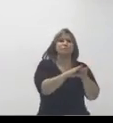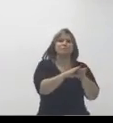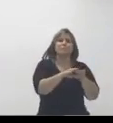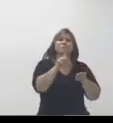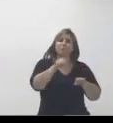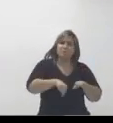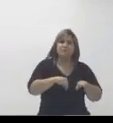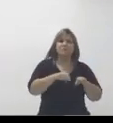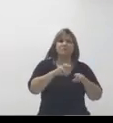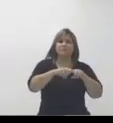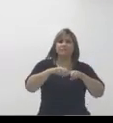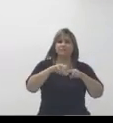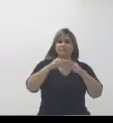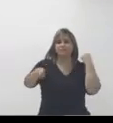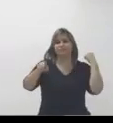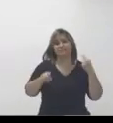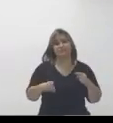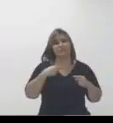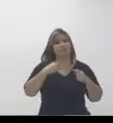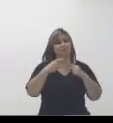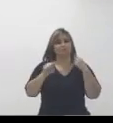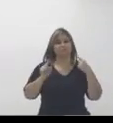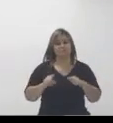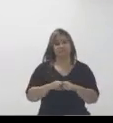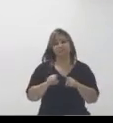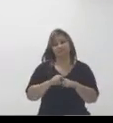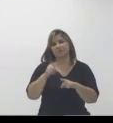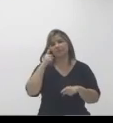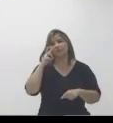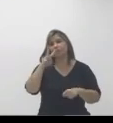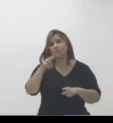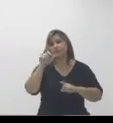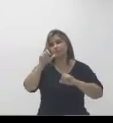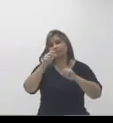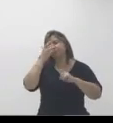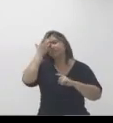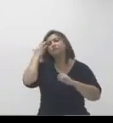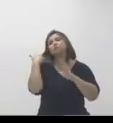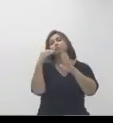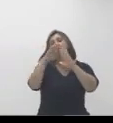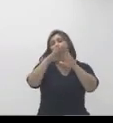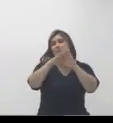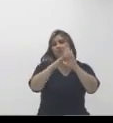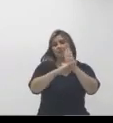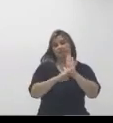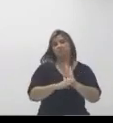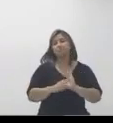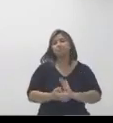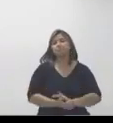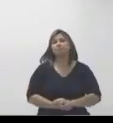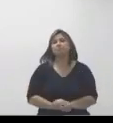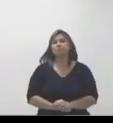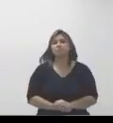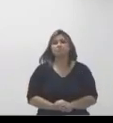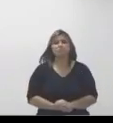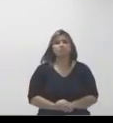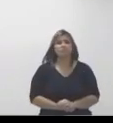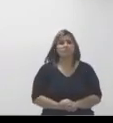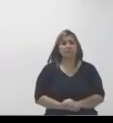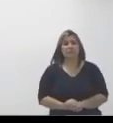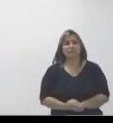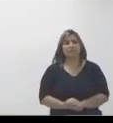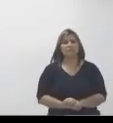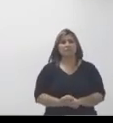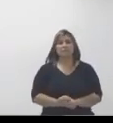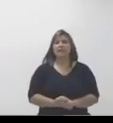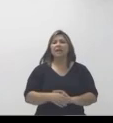certo é evidente que sim vi esses dias por exemplo um programa e aí é vou falar de qual de